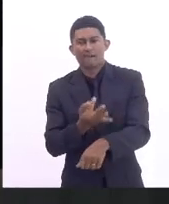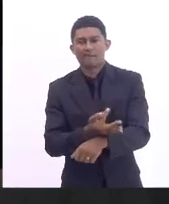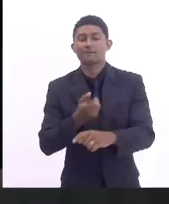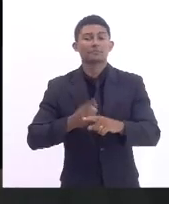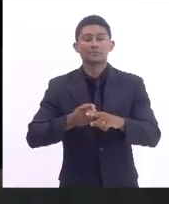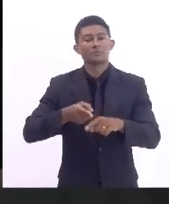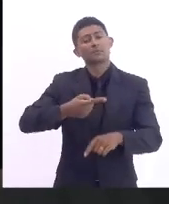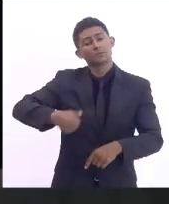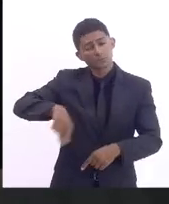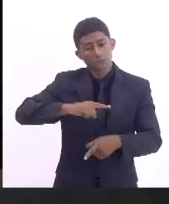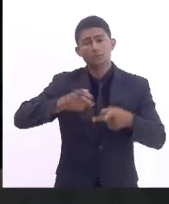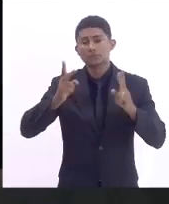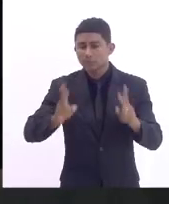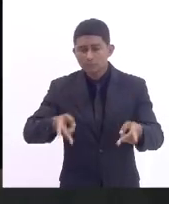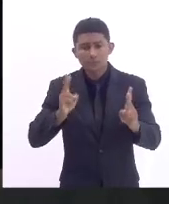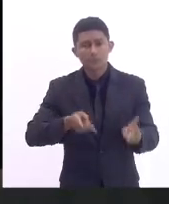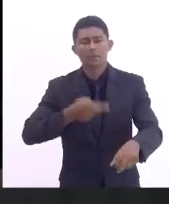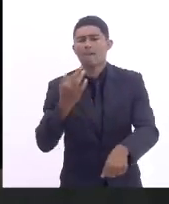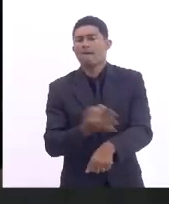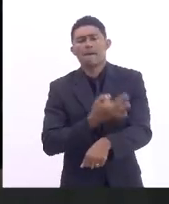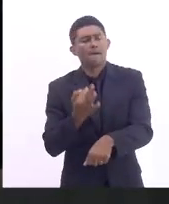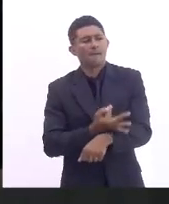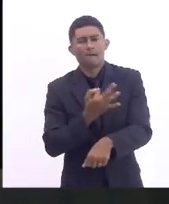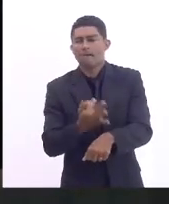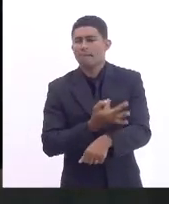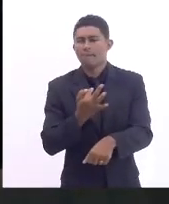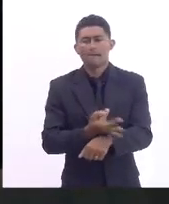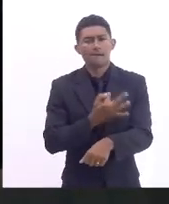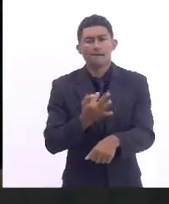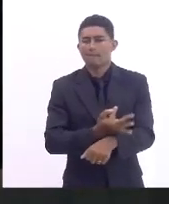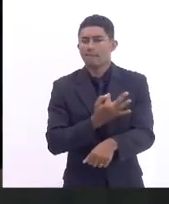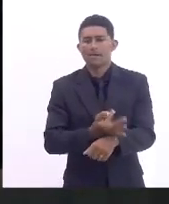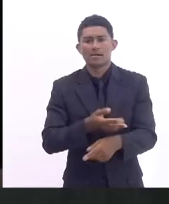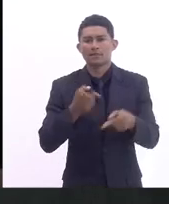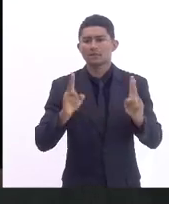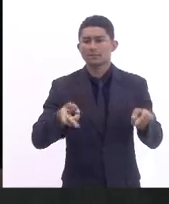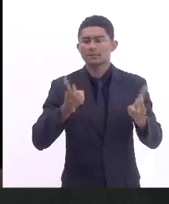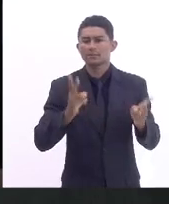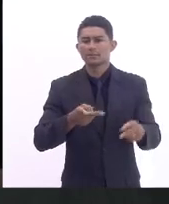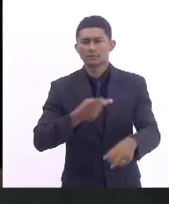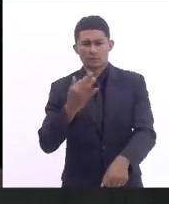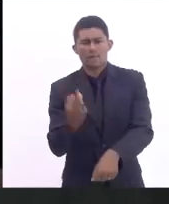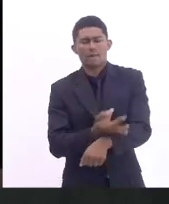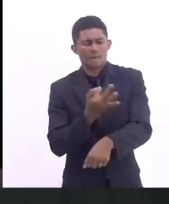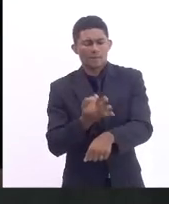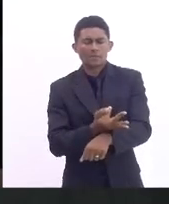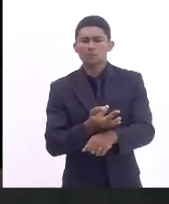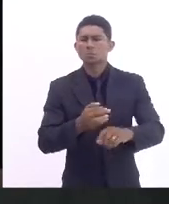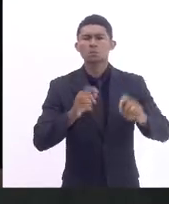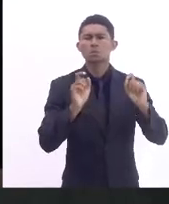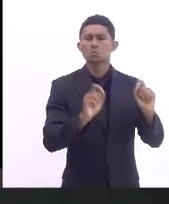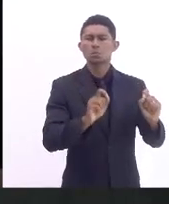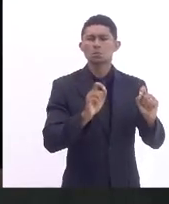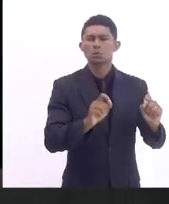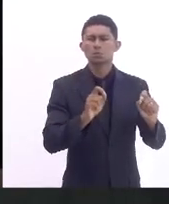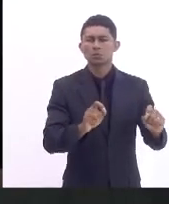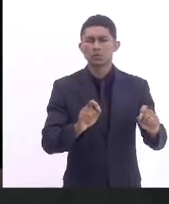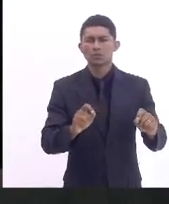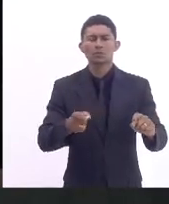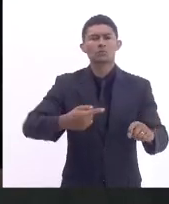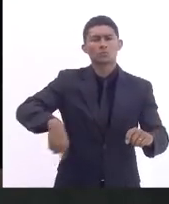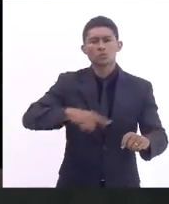estivemos na resistência nós fazemos resistente resistência ficar parado resistência ficar na